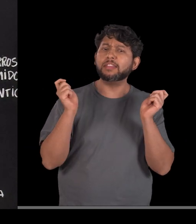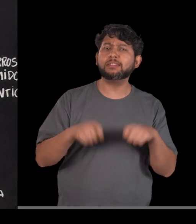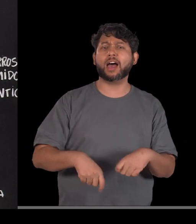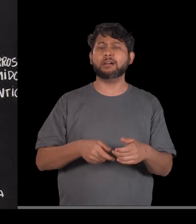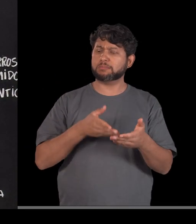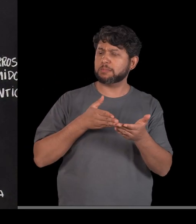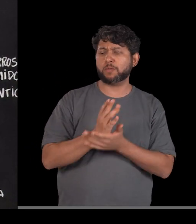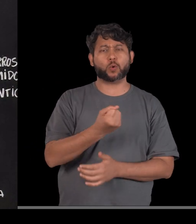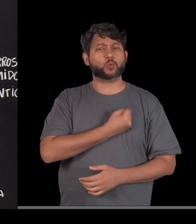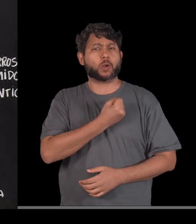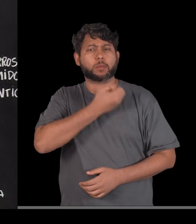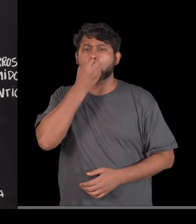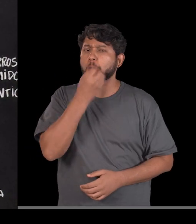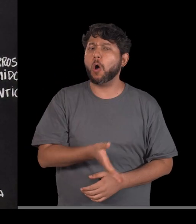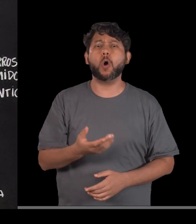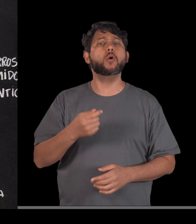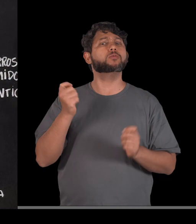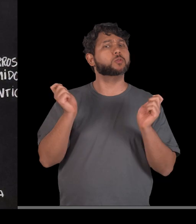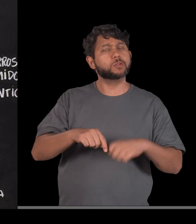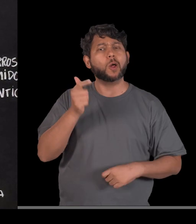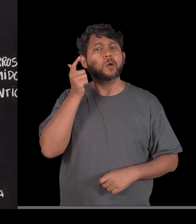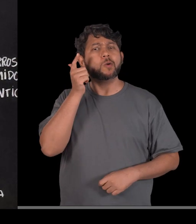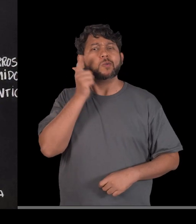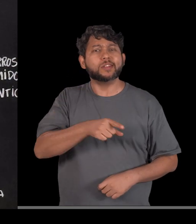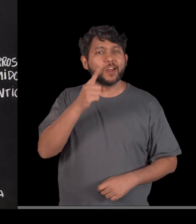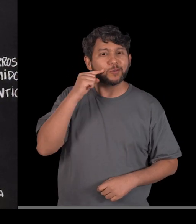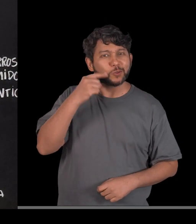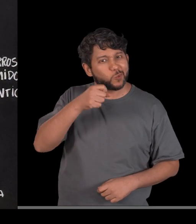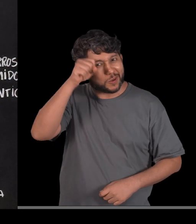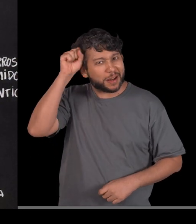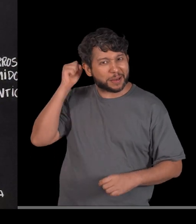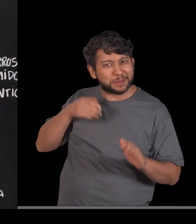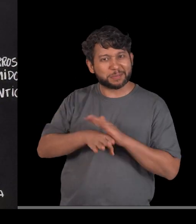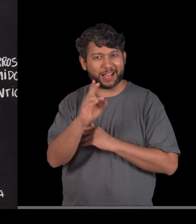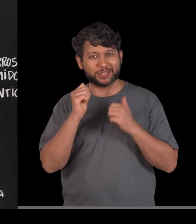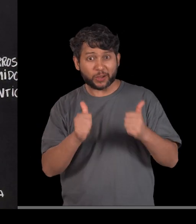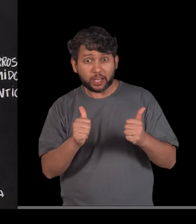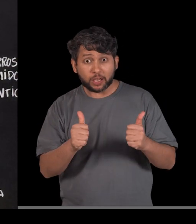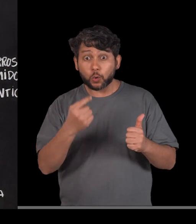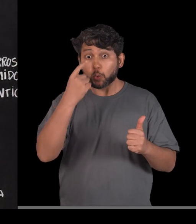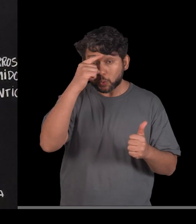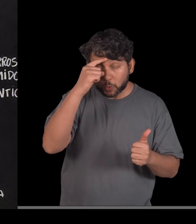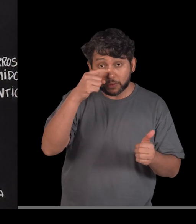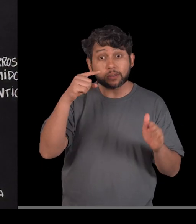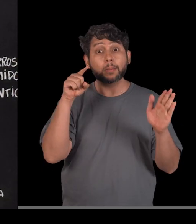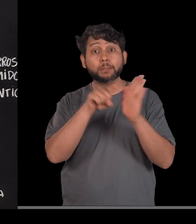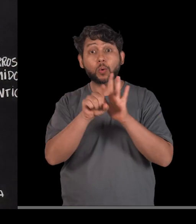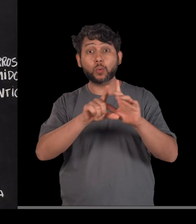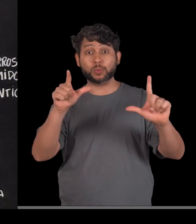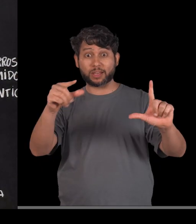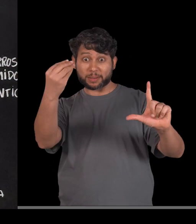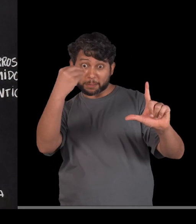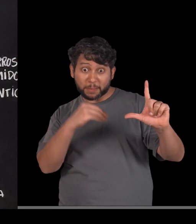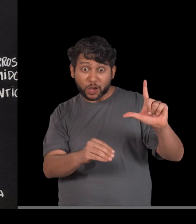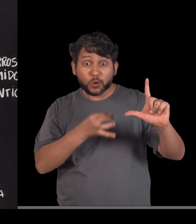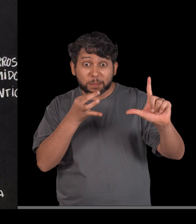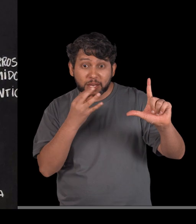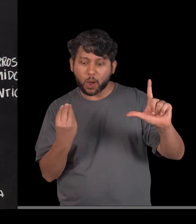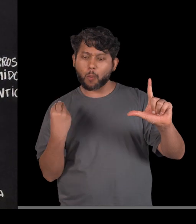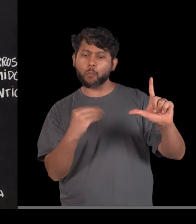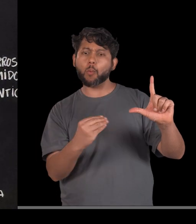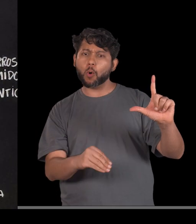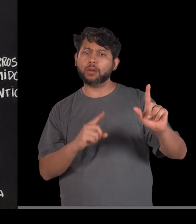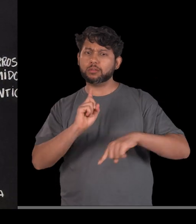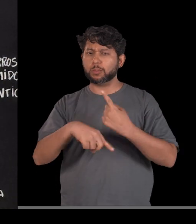ainda é tempo para conseguir uma ótima nota, seja na escola, seja no vestibular, e tamo junto. Valeu! Ficou com dúvida? Vai lá